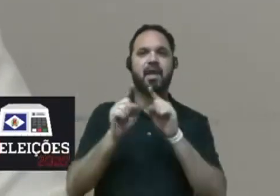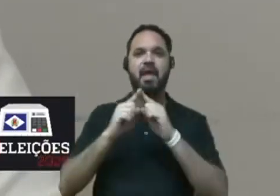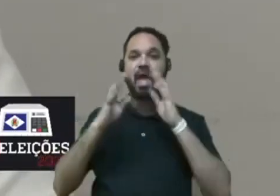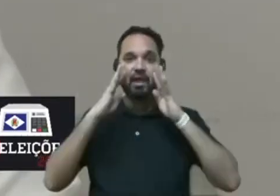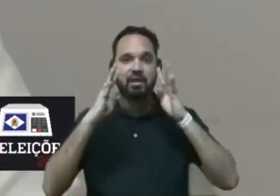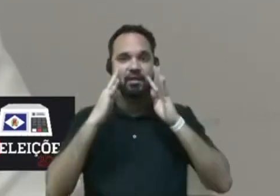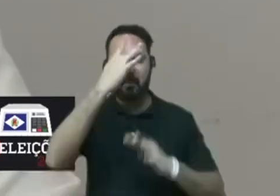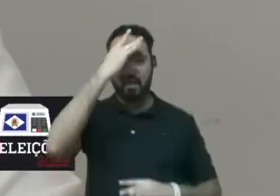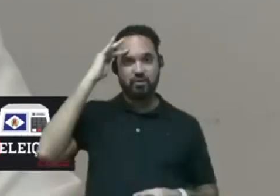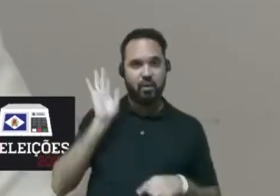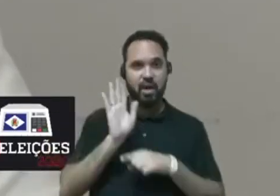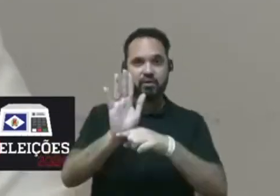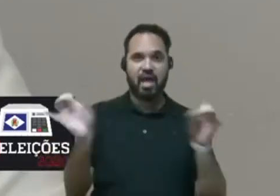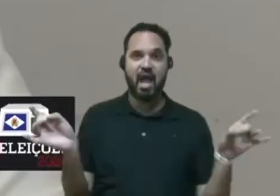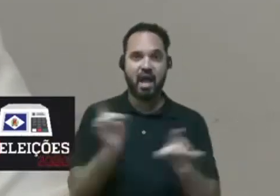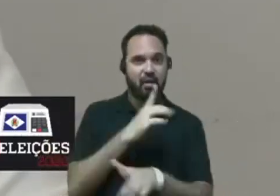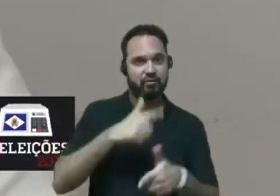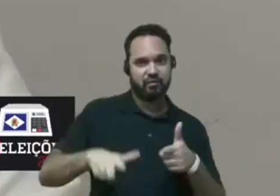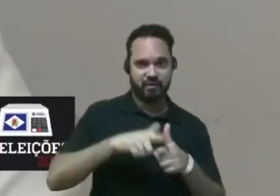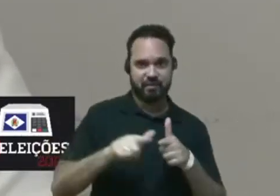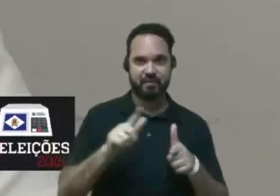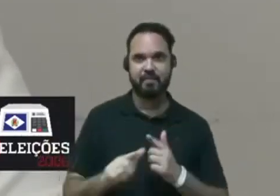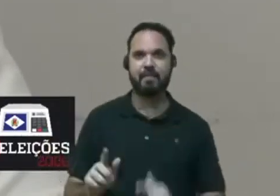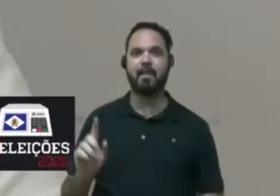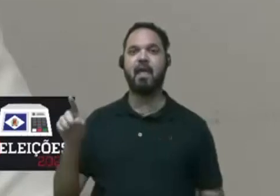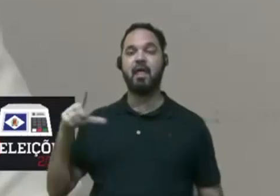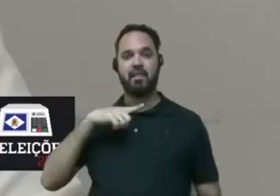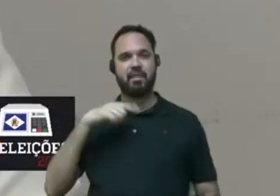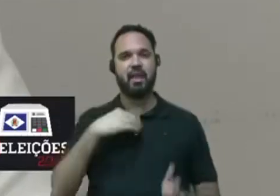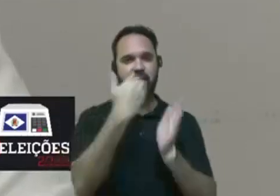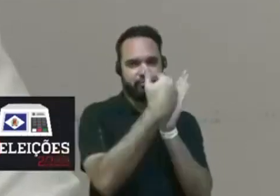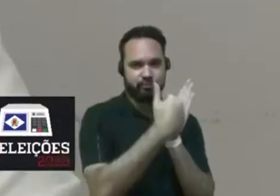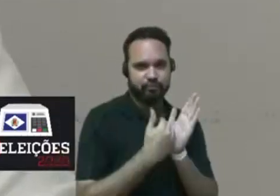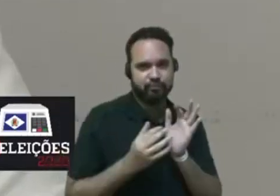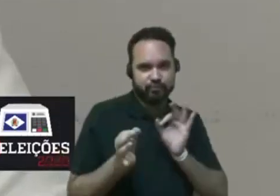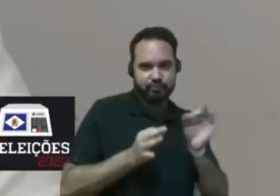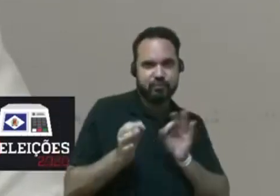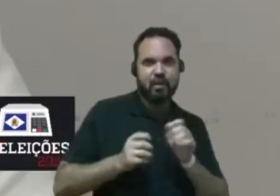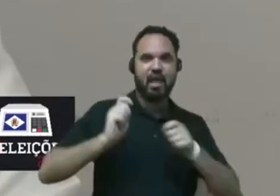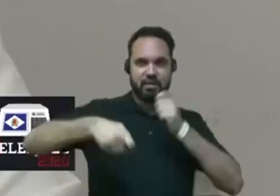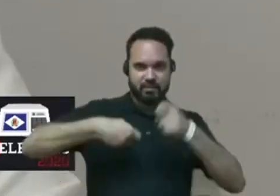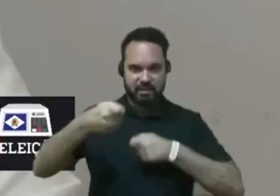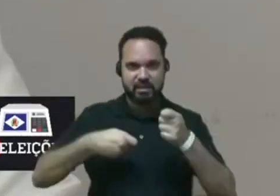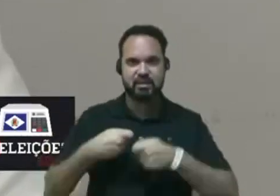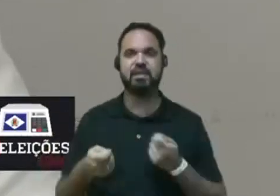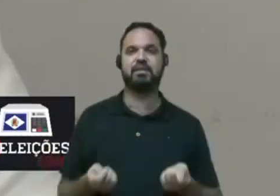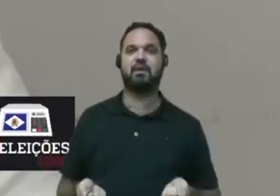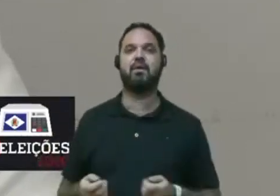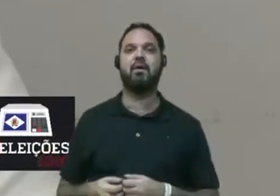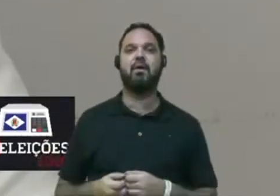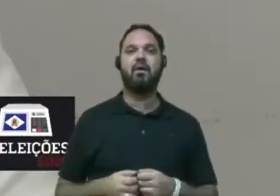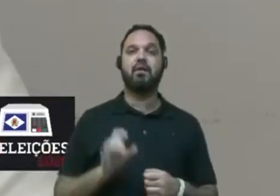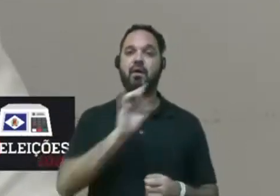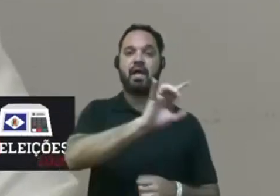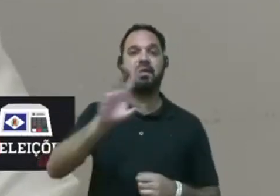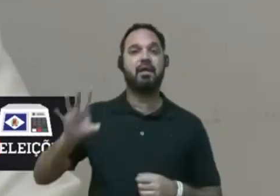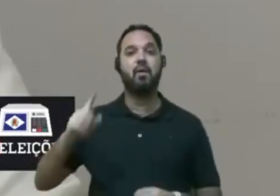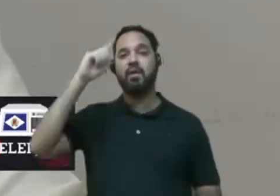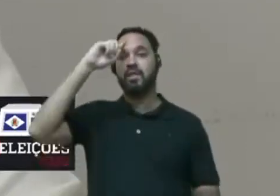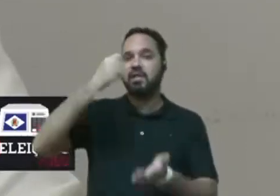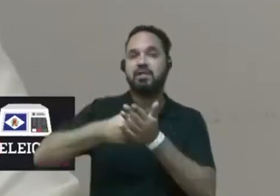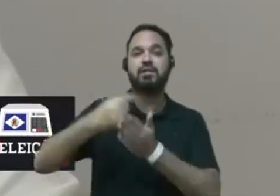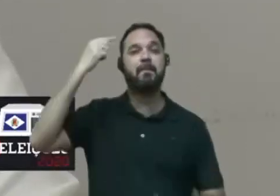e ajudar a resolver seus problemas temos aqui alguns modelos de administração e acredito que cada um de vocês vai decidir